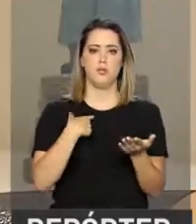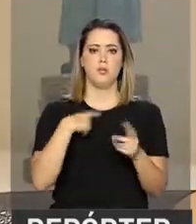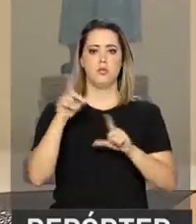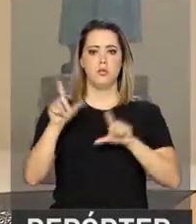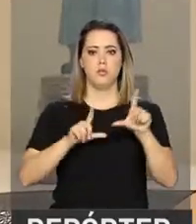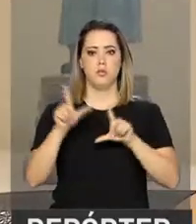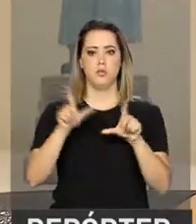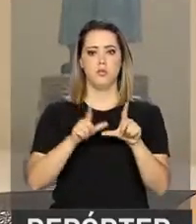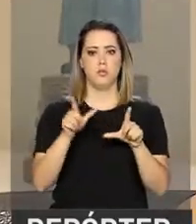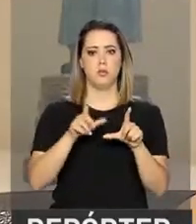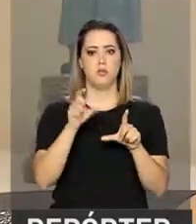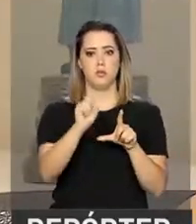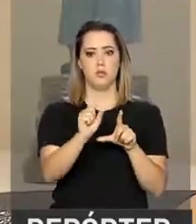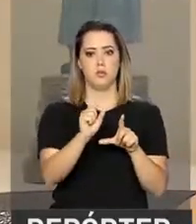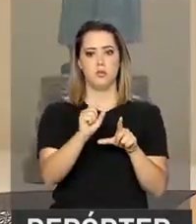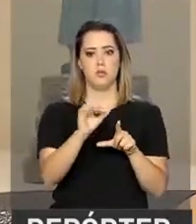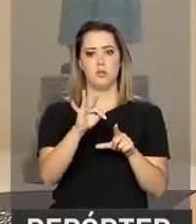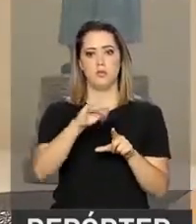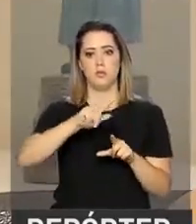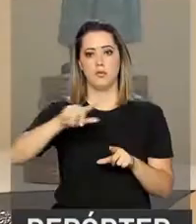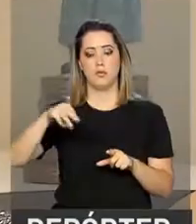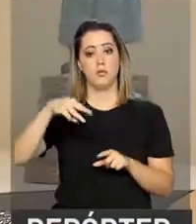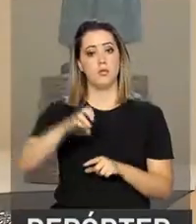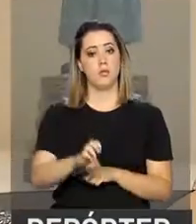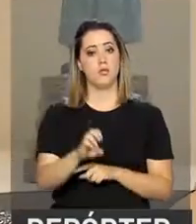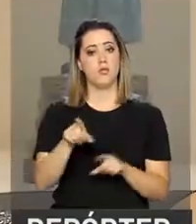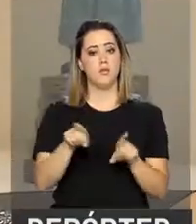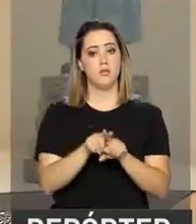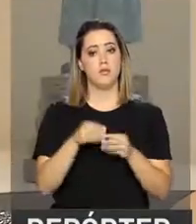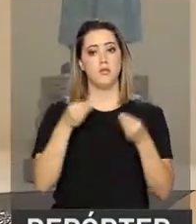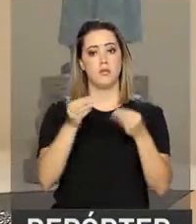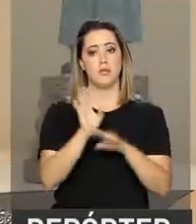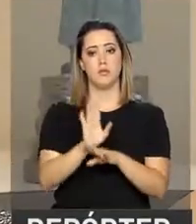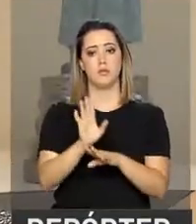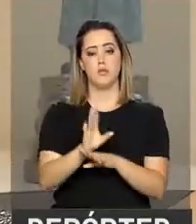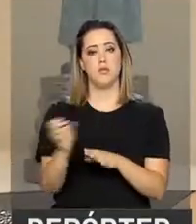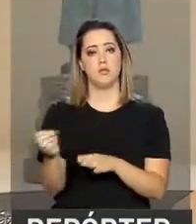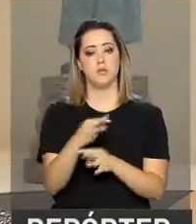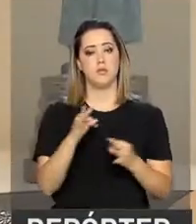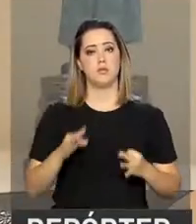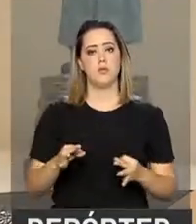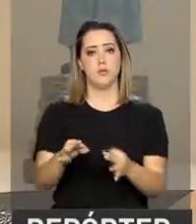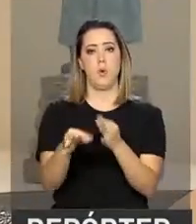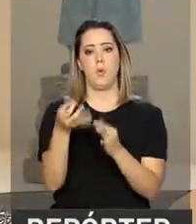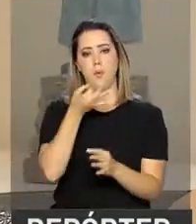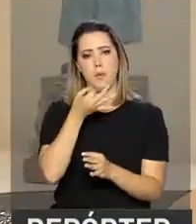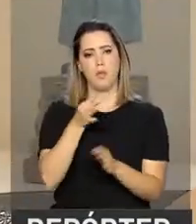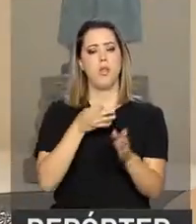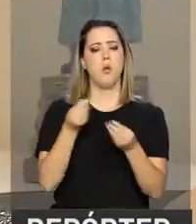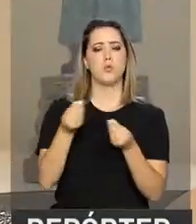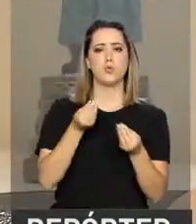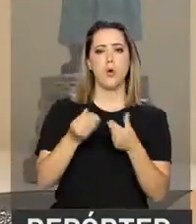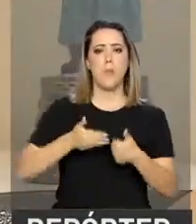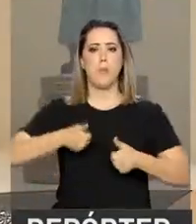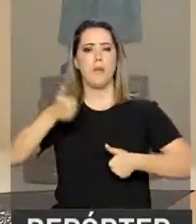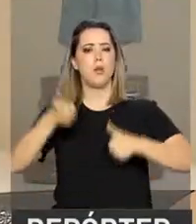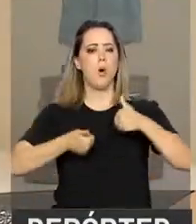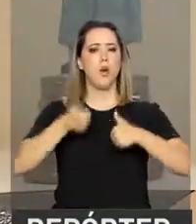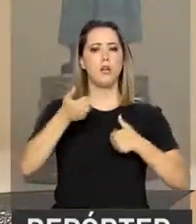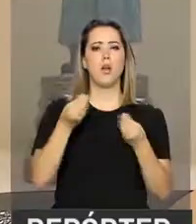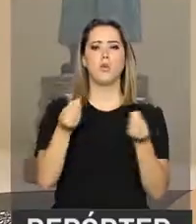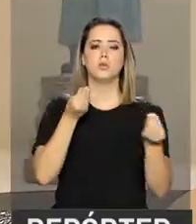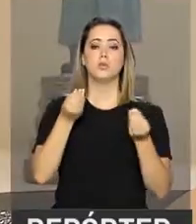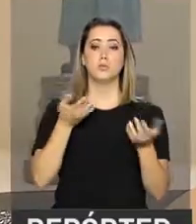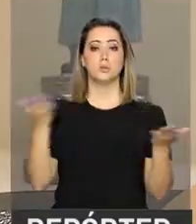televisão, vindo pelos filmes em cinema. Eles contribuam com inovações, tragam sugestões de melhorias, quais são as tendências